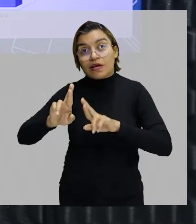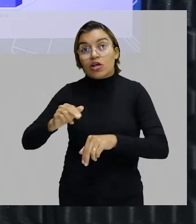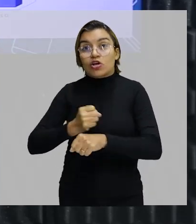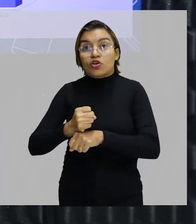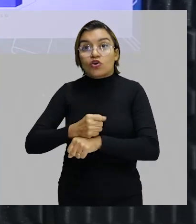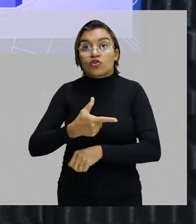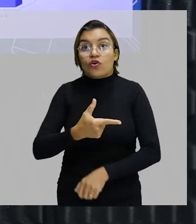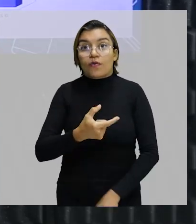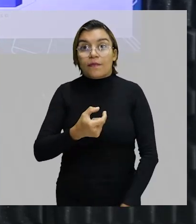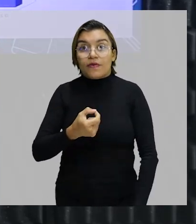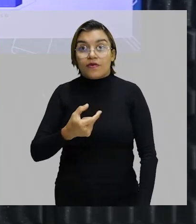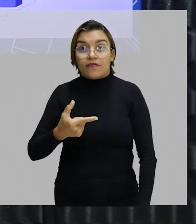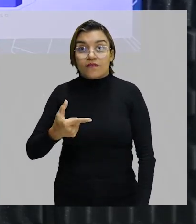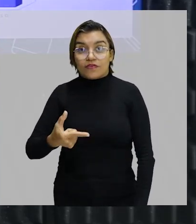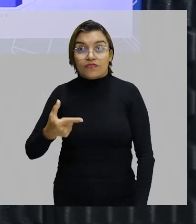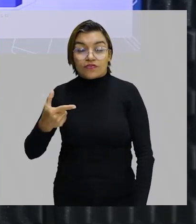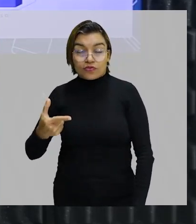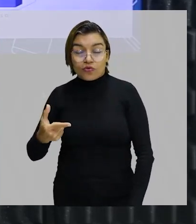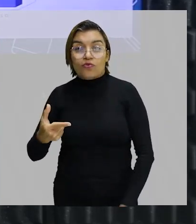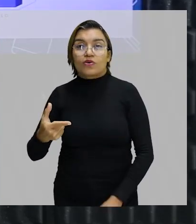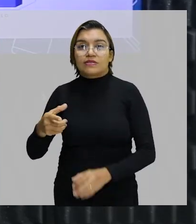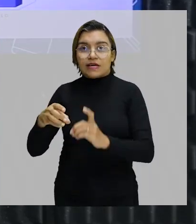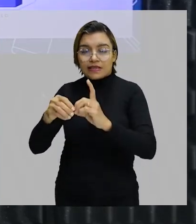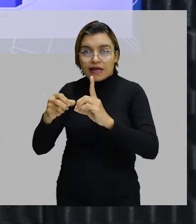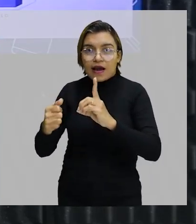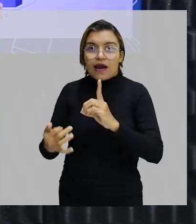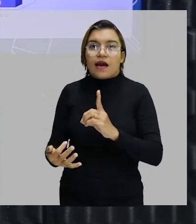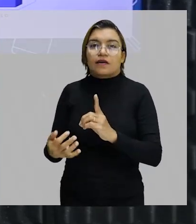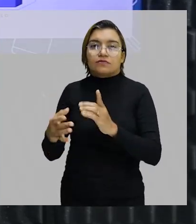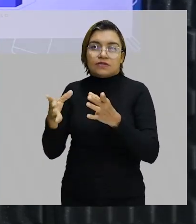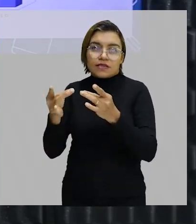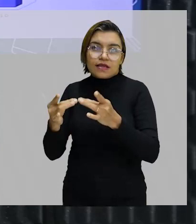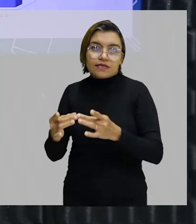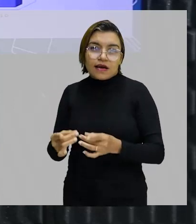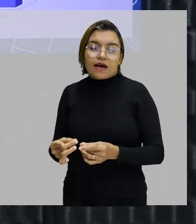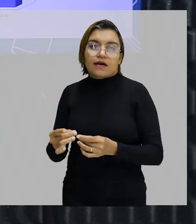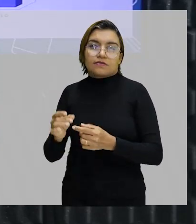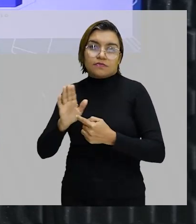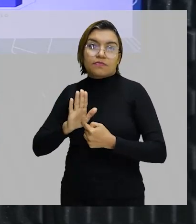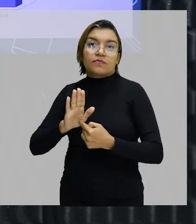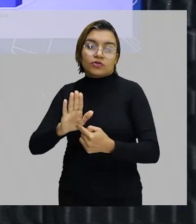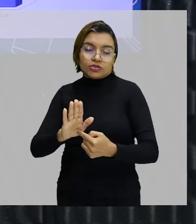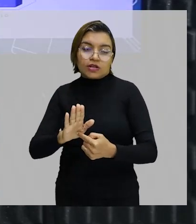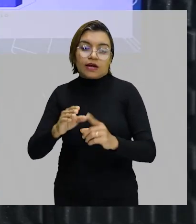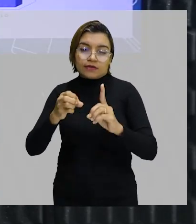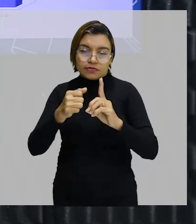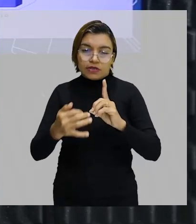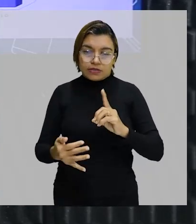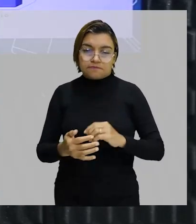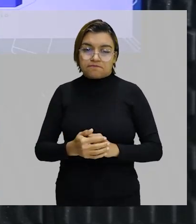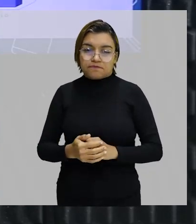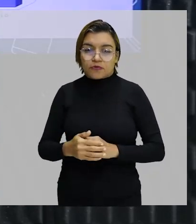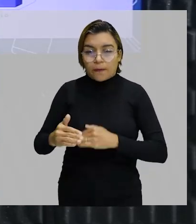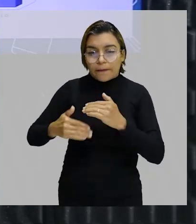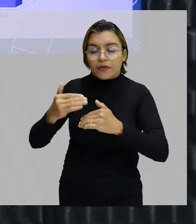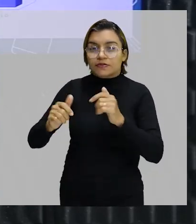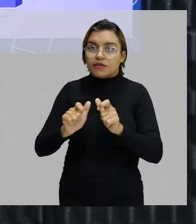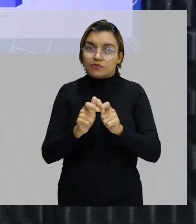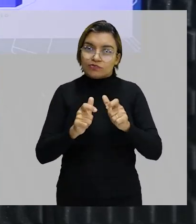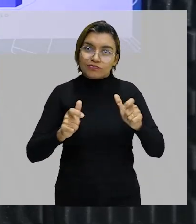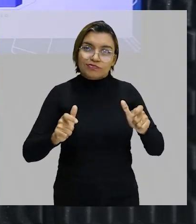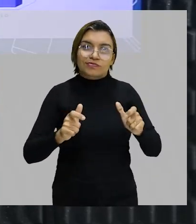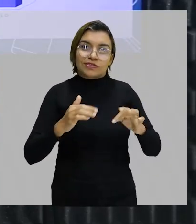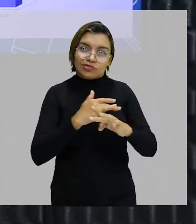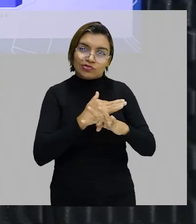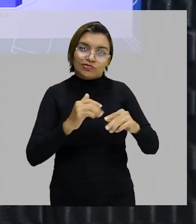ter dados mais atualizados sobre a população brasileira. Também em relação ao nosso processo de urbanização. Bacana?